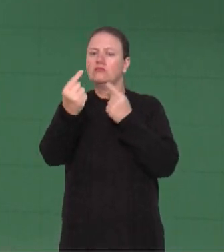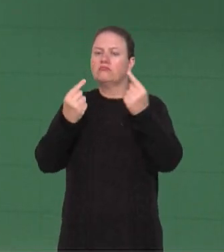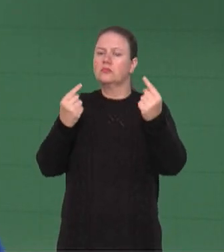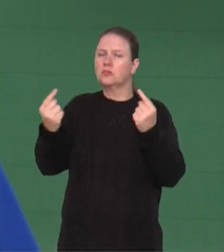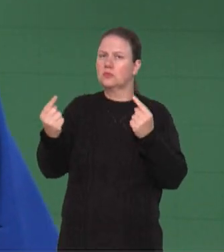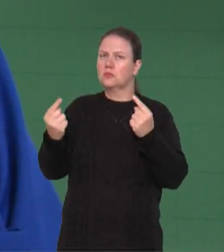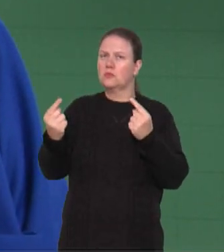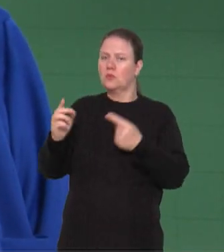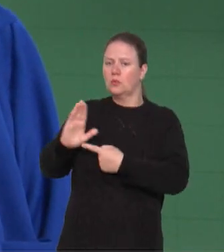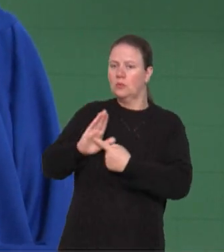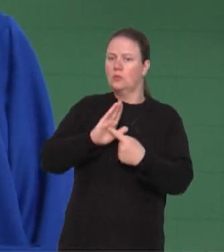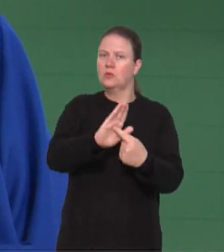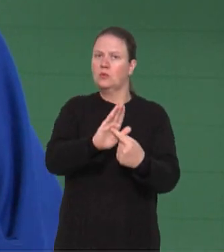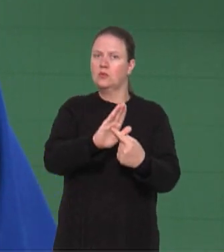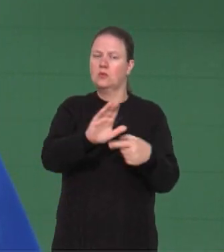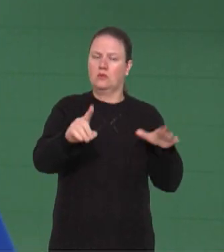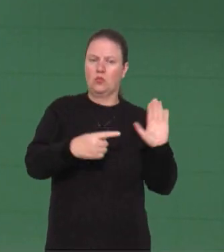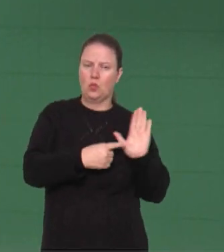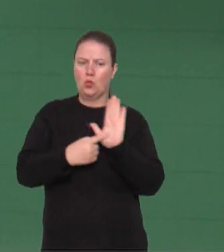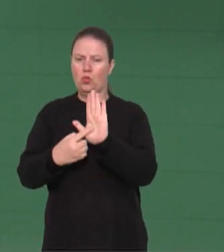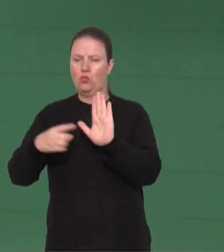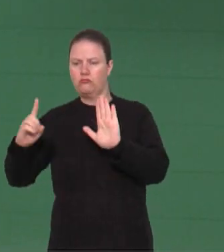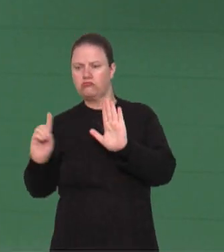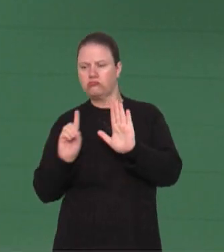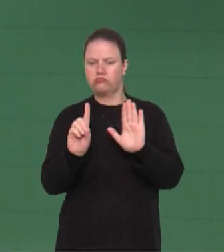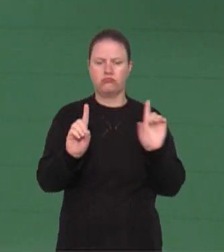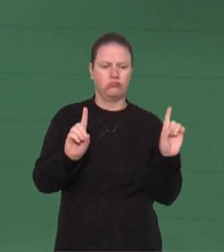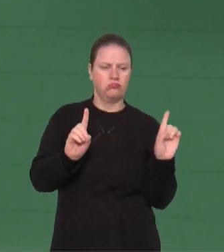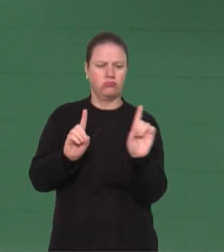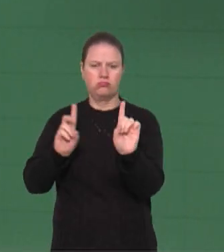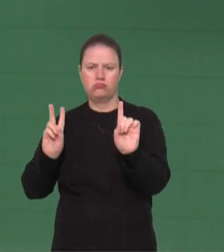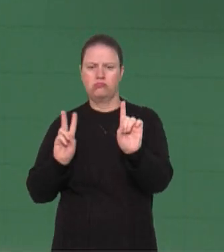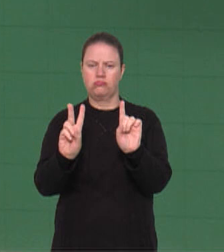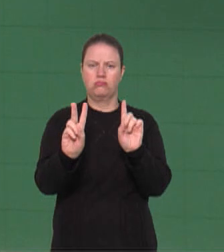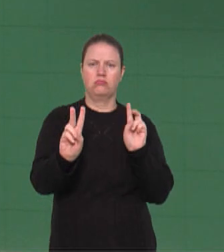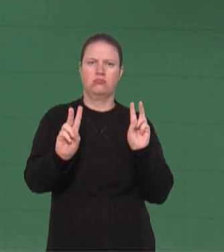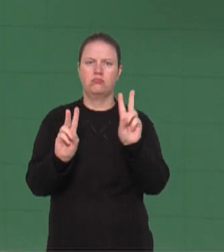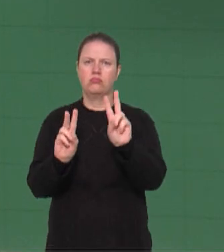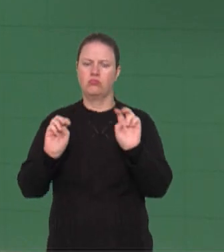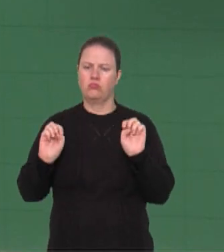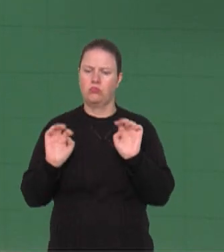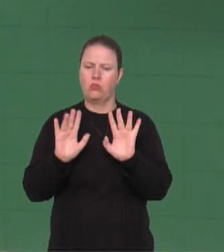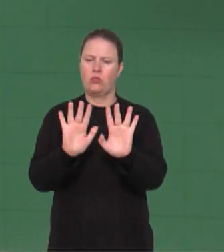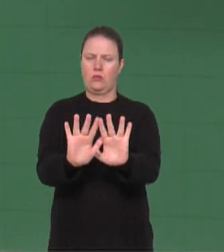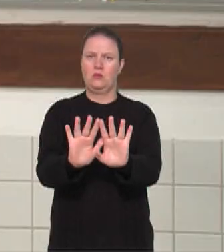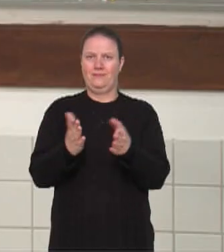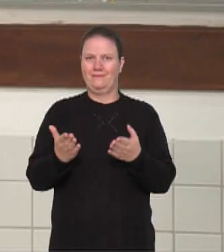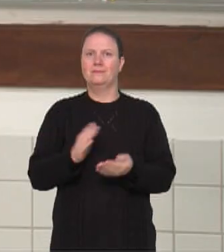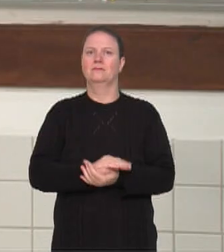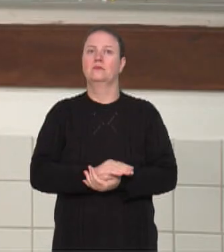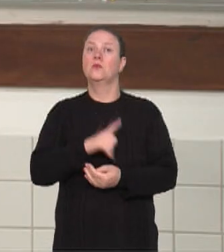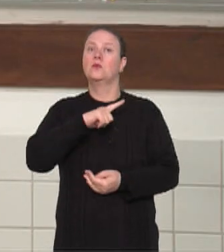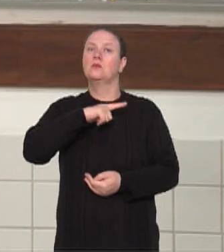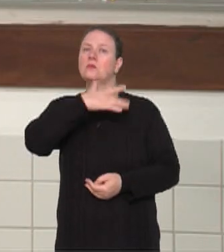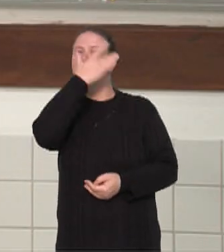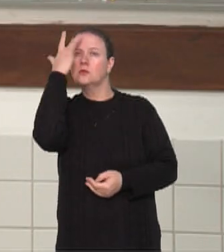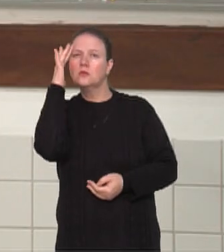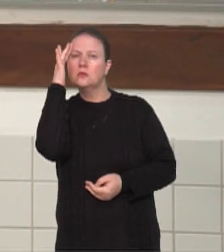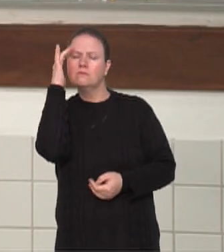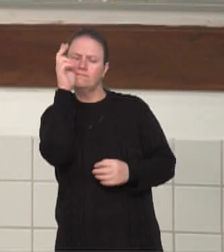sucessivamente no meio da peça, durante a peça, né, do início ao fim, certo? Então, o dramaturgo tem que